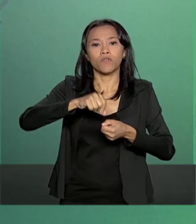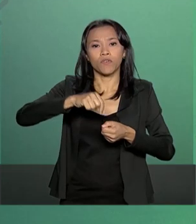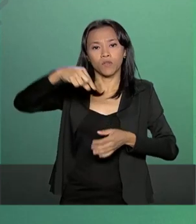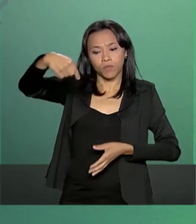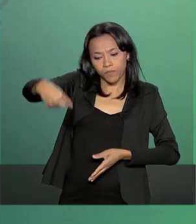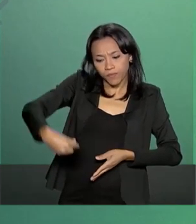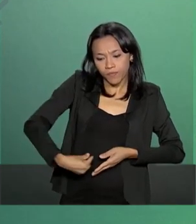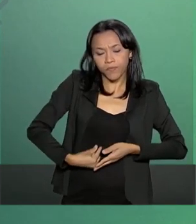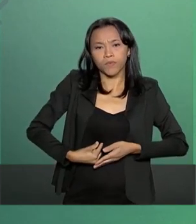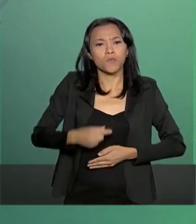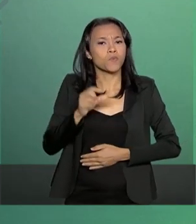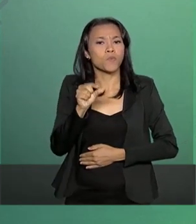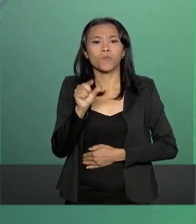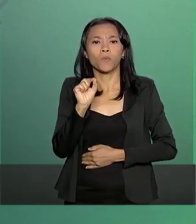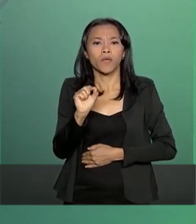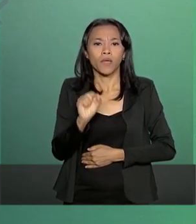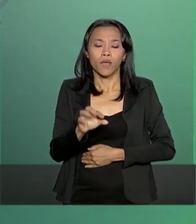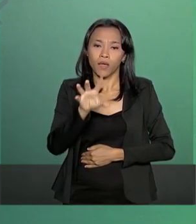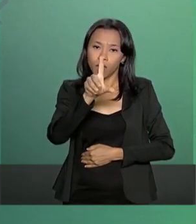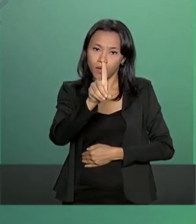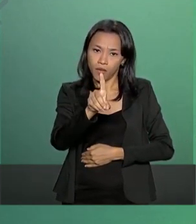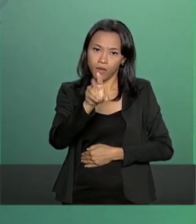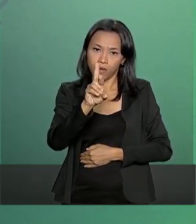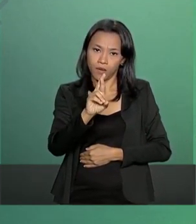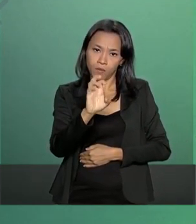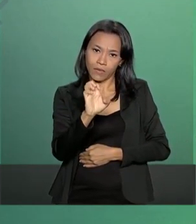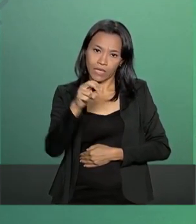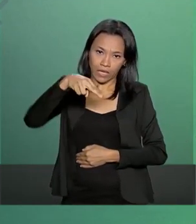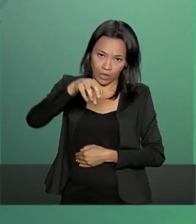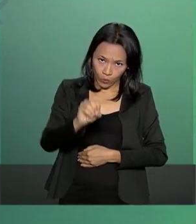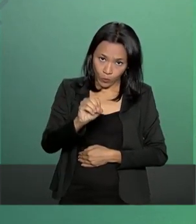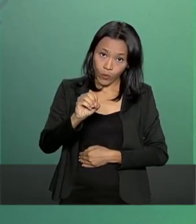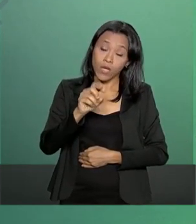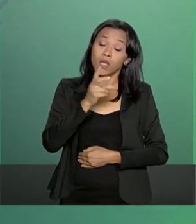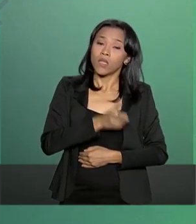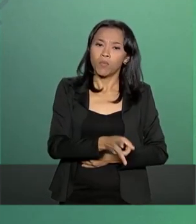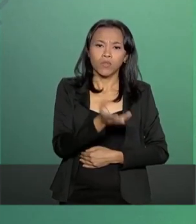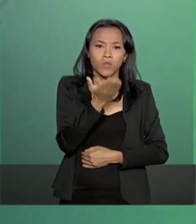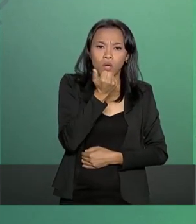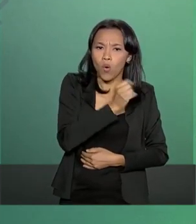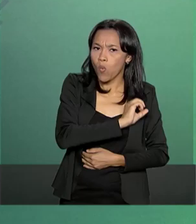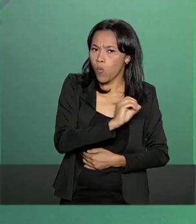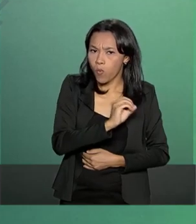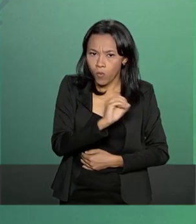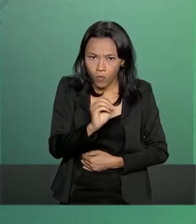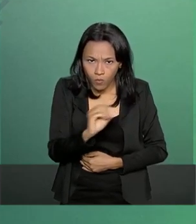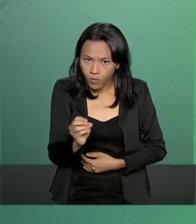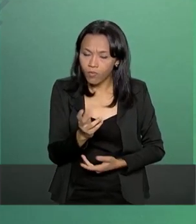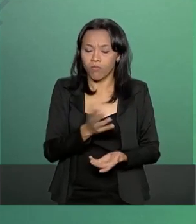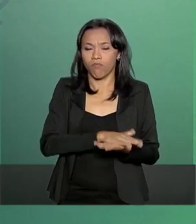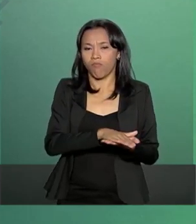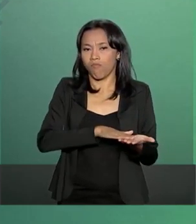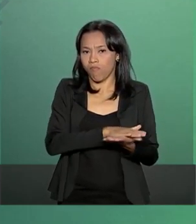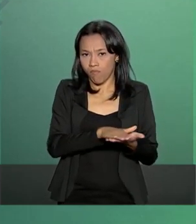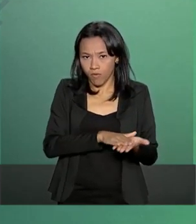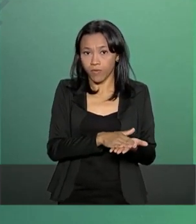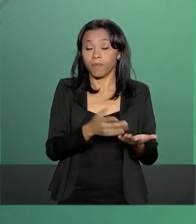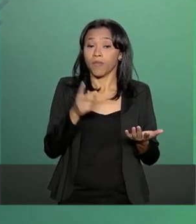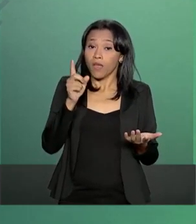paciente se manteve sem dor, afebril e em jejum oral. A coleção drenada